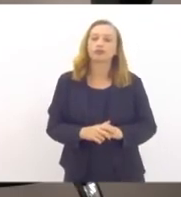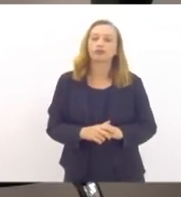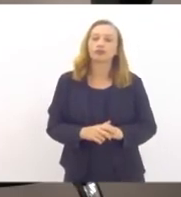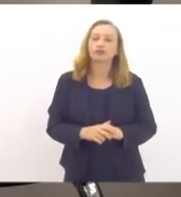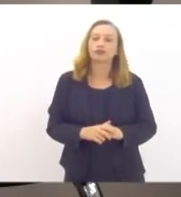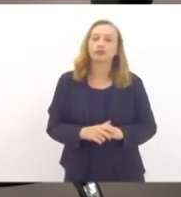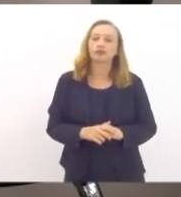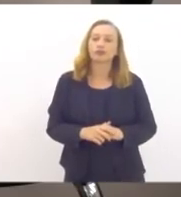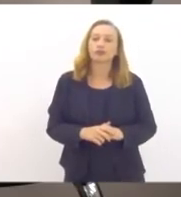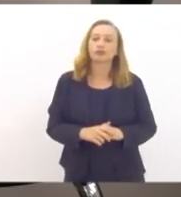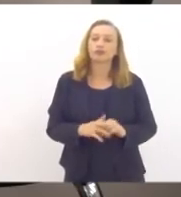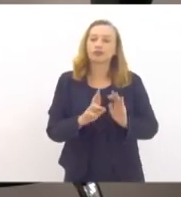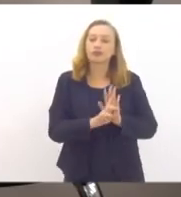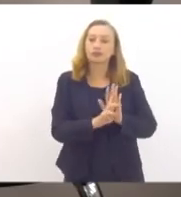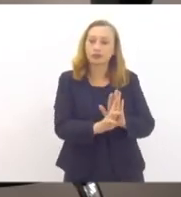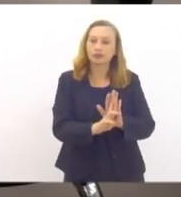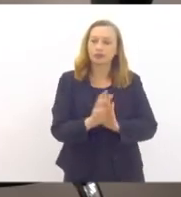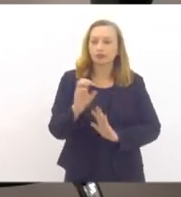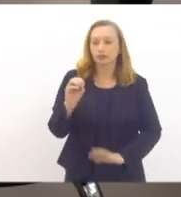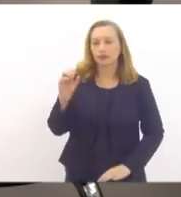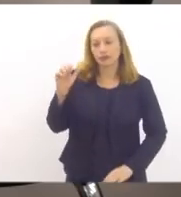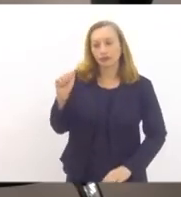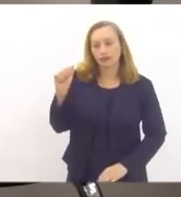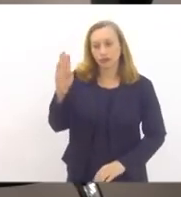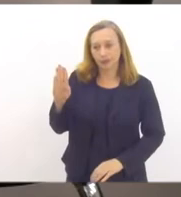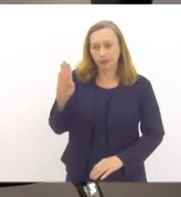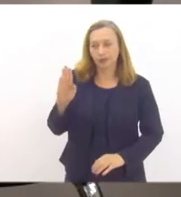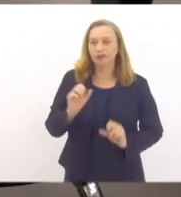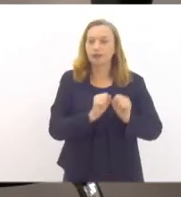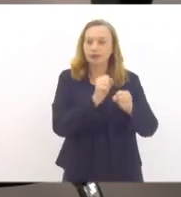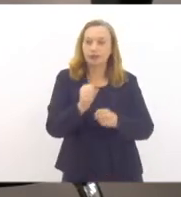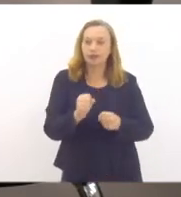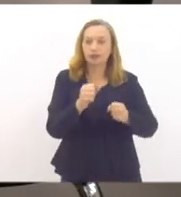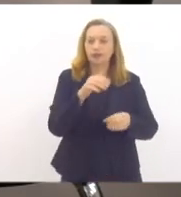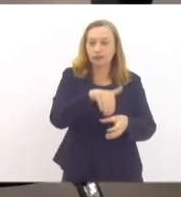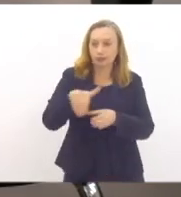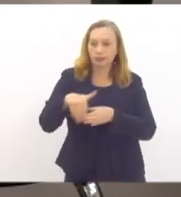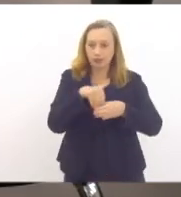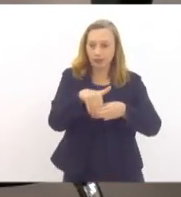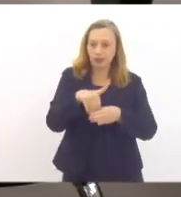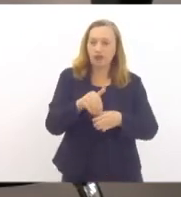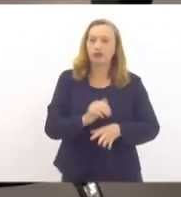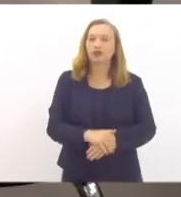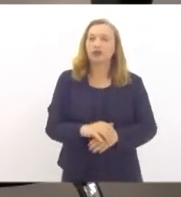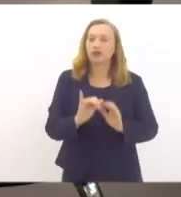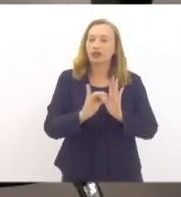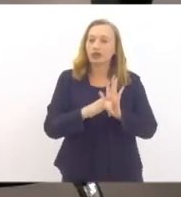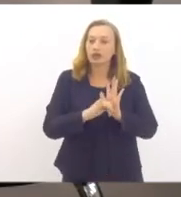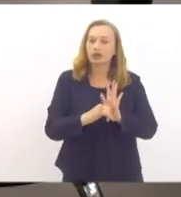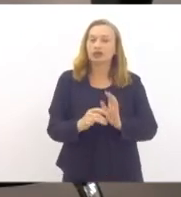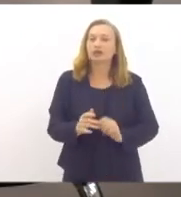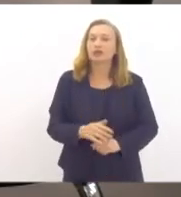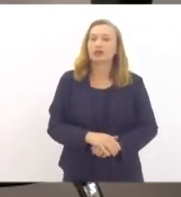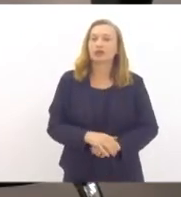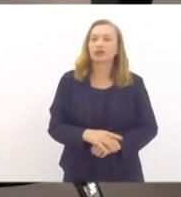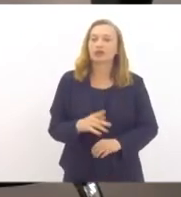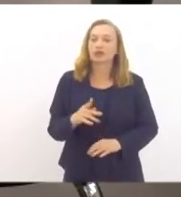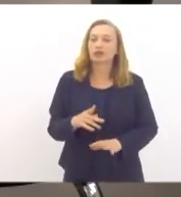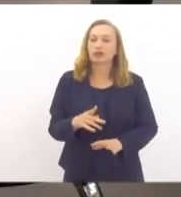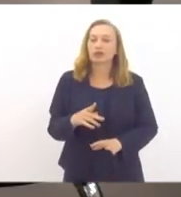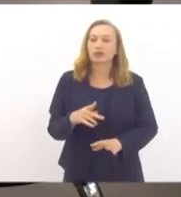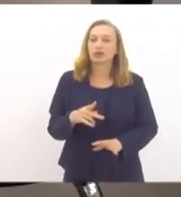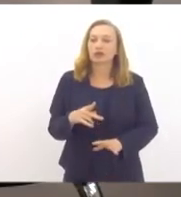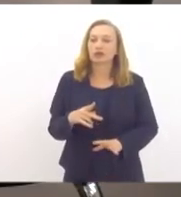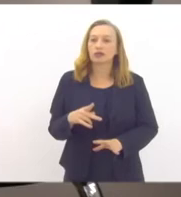Como representante da OAB, que tem esse poder aqui de votar, né, no momento da eleição, o edital ele fala, especifica bem pouco o